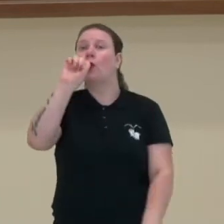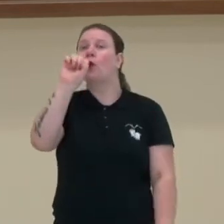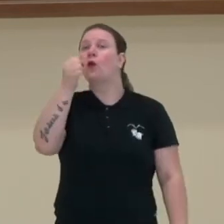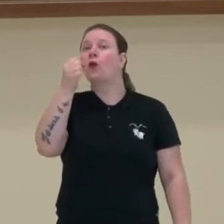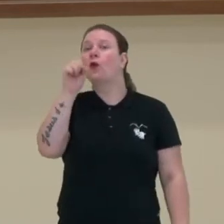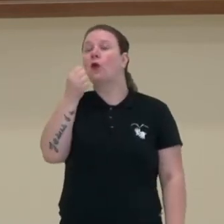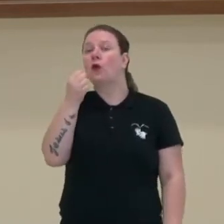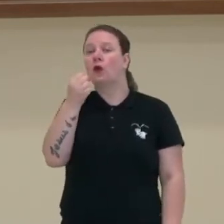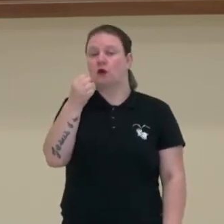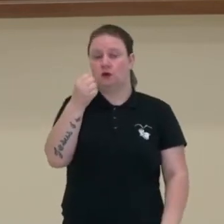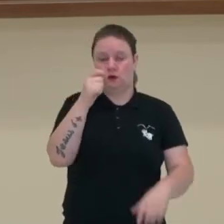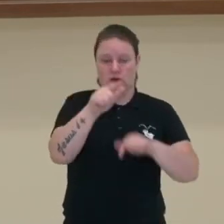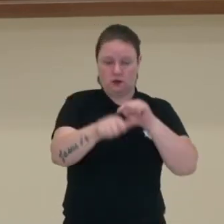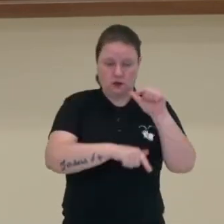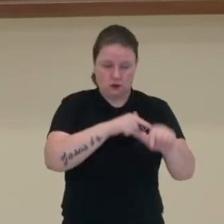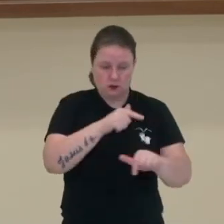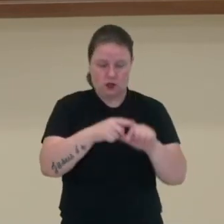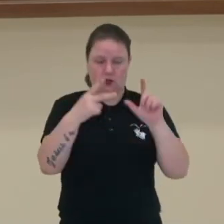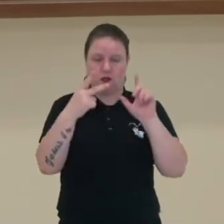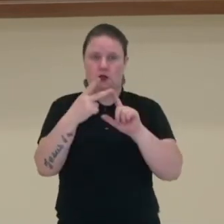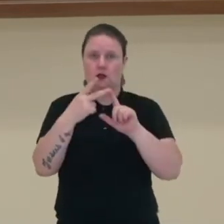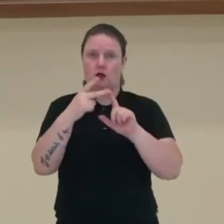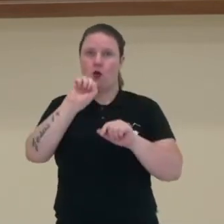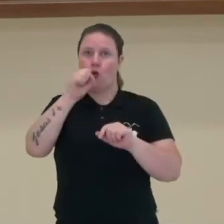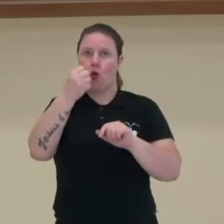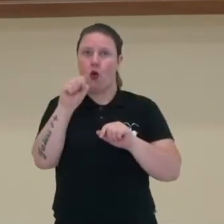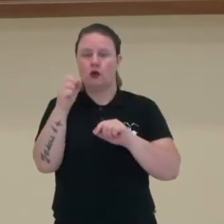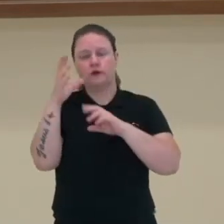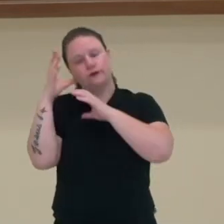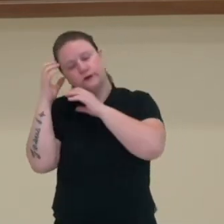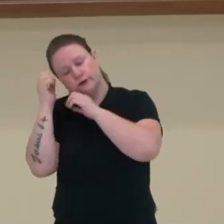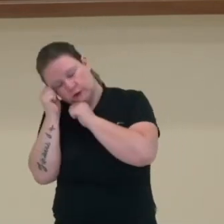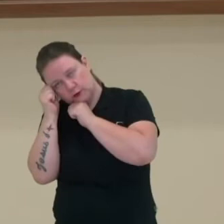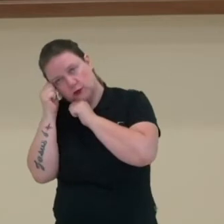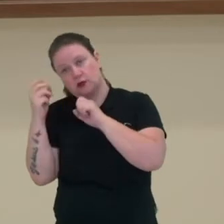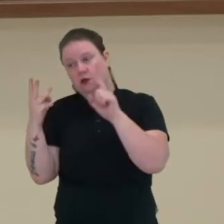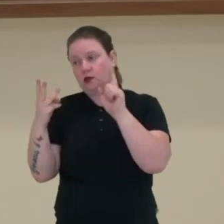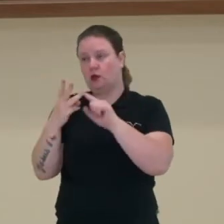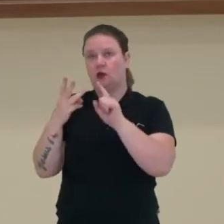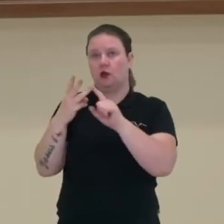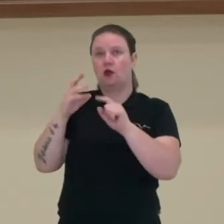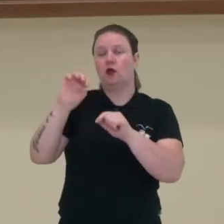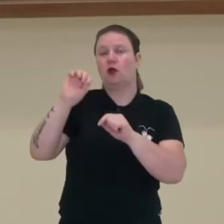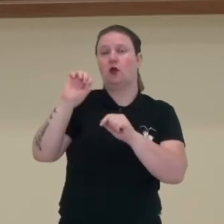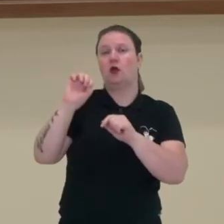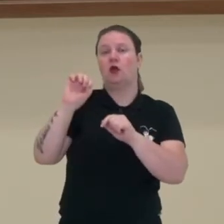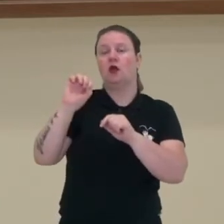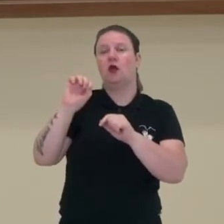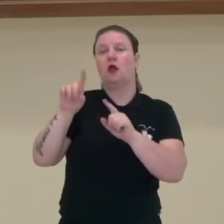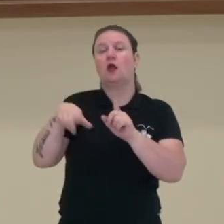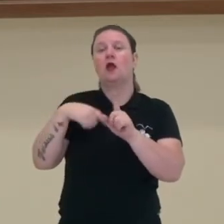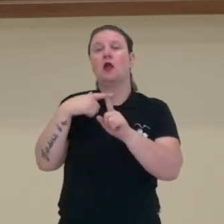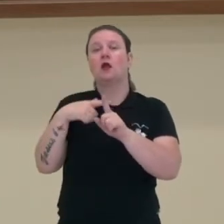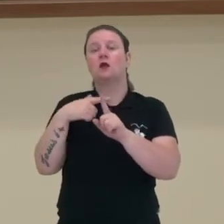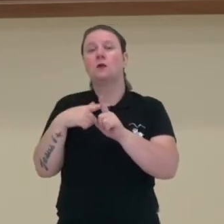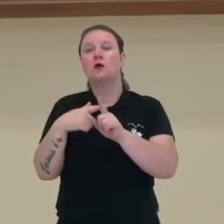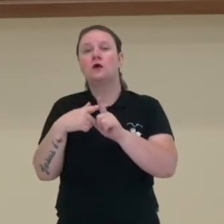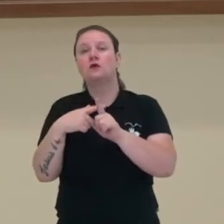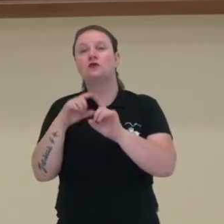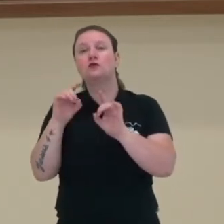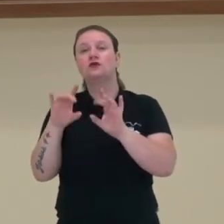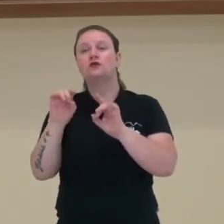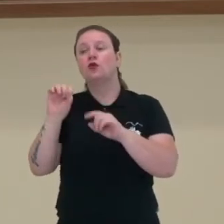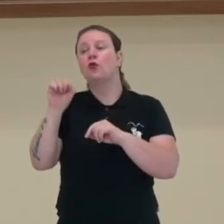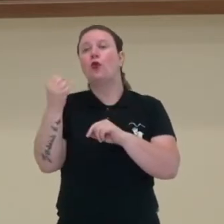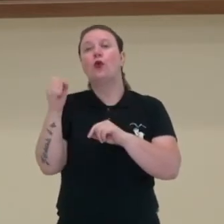porque 8 você trabalha, 8 você precisa dormir, porque se você não dormir, você não vive, nem trabalha, nem faz mais nada, né? E só te